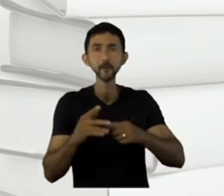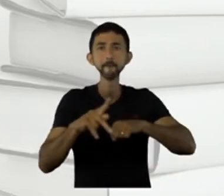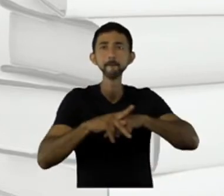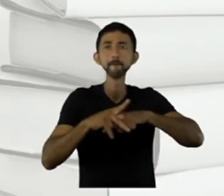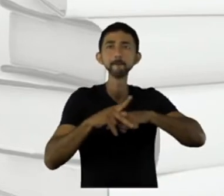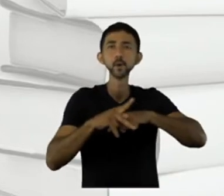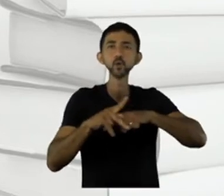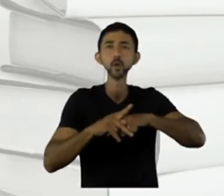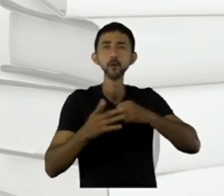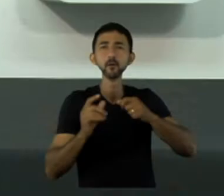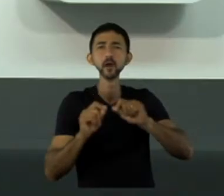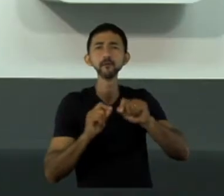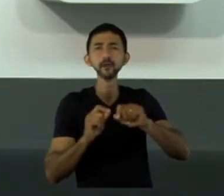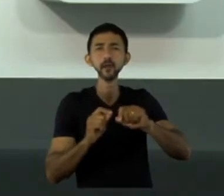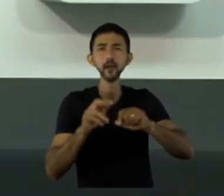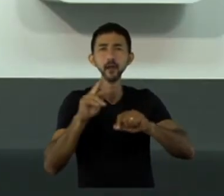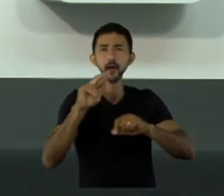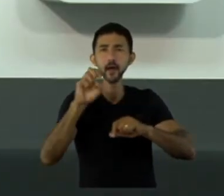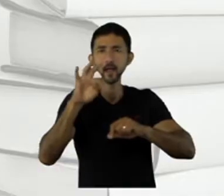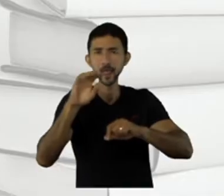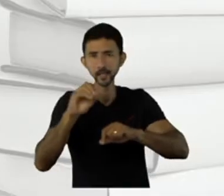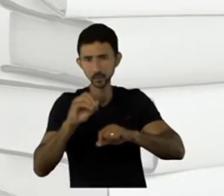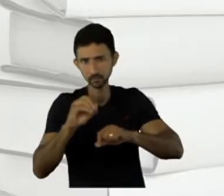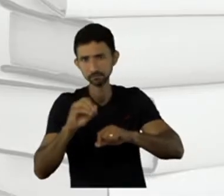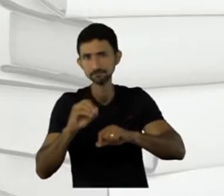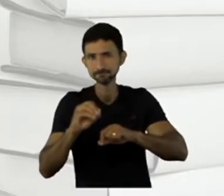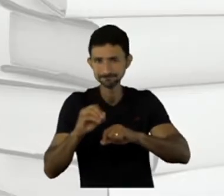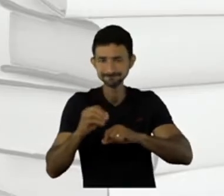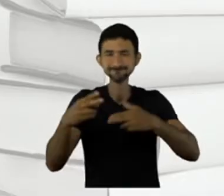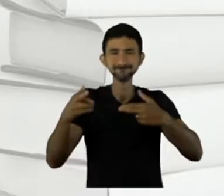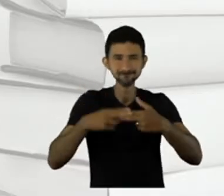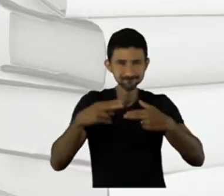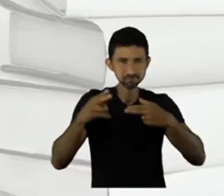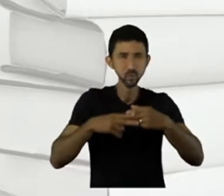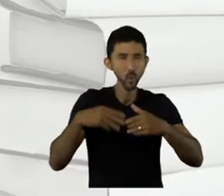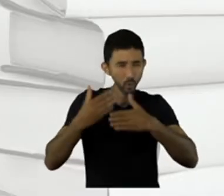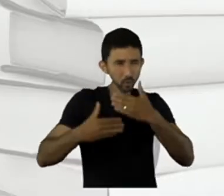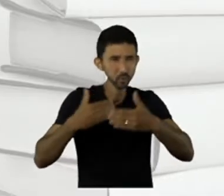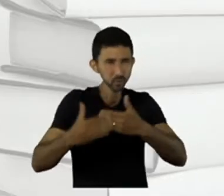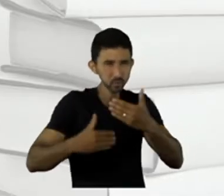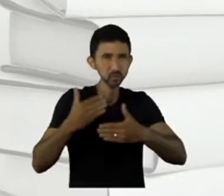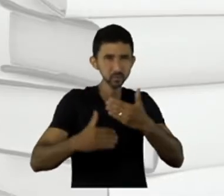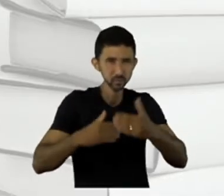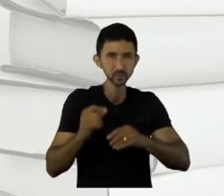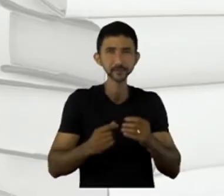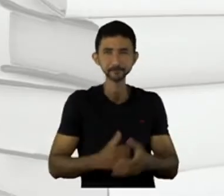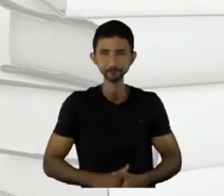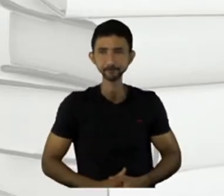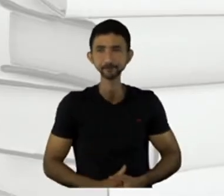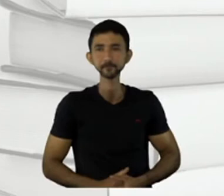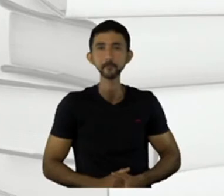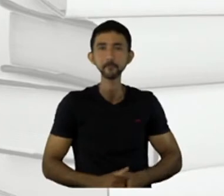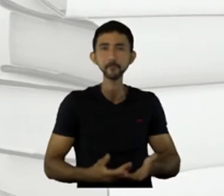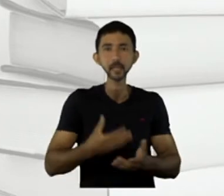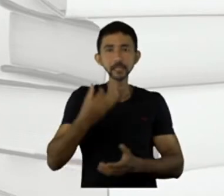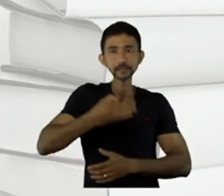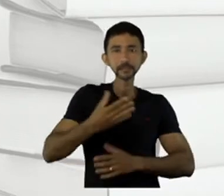pronomes pessoais do caso reto. São aqueles que a gente mais utiliza, que são esses daqui que vocês com